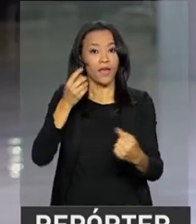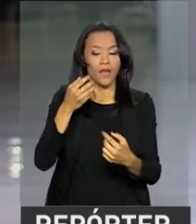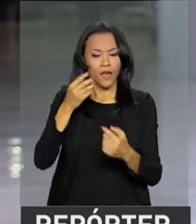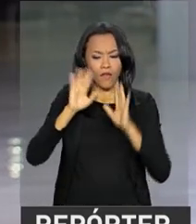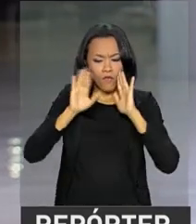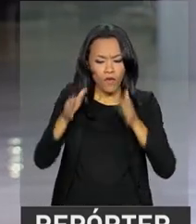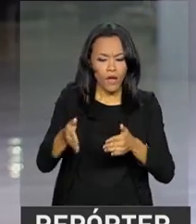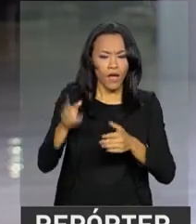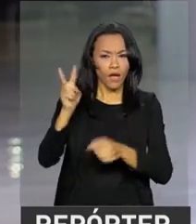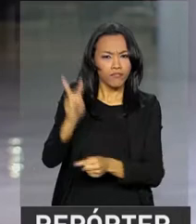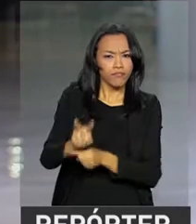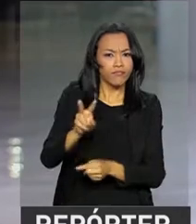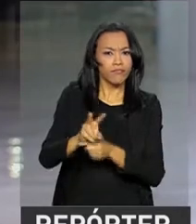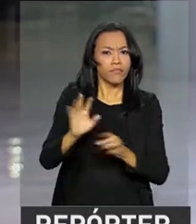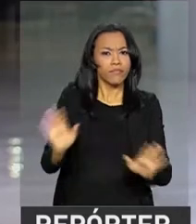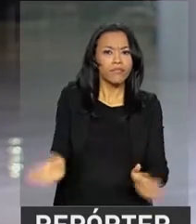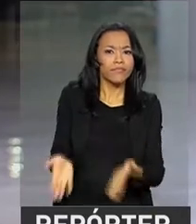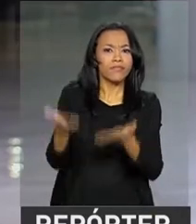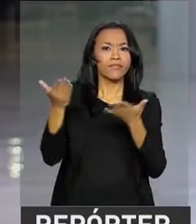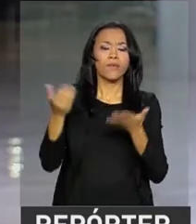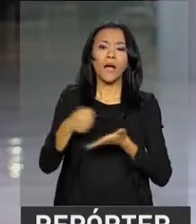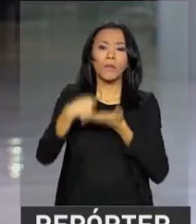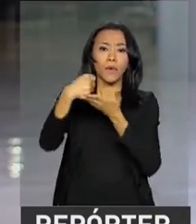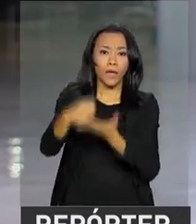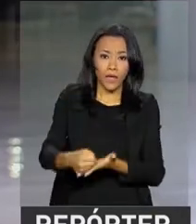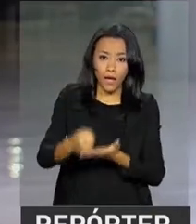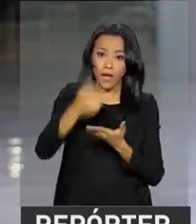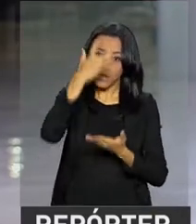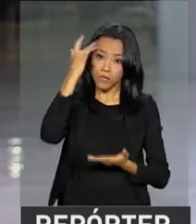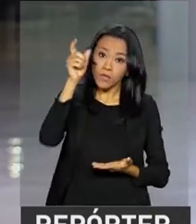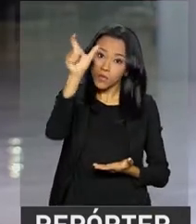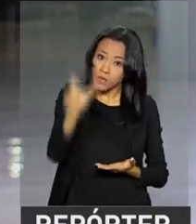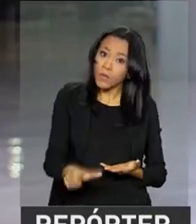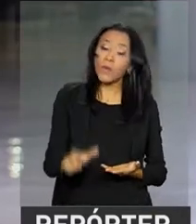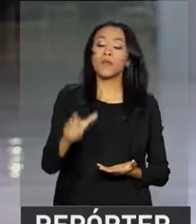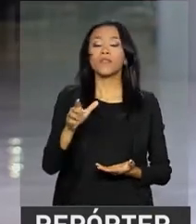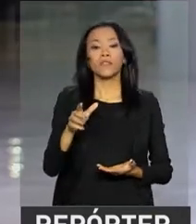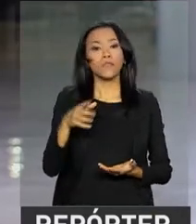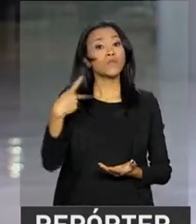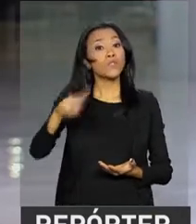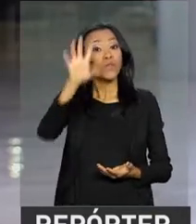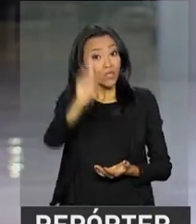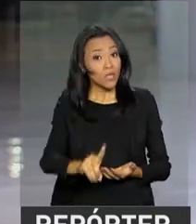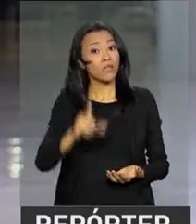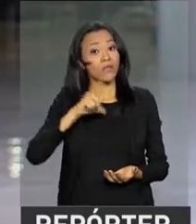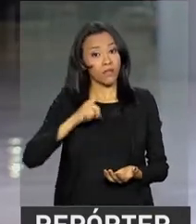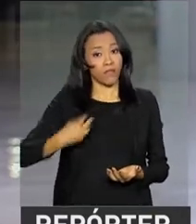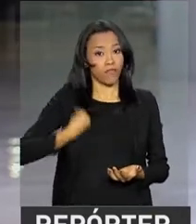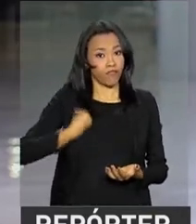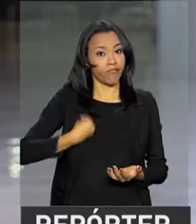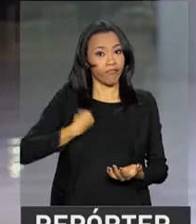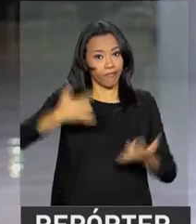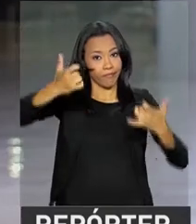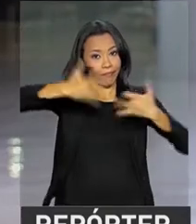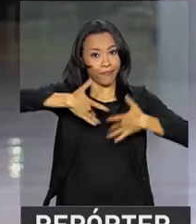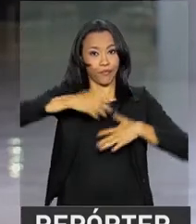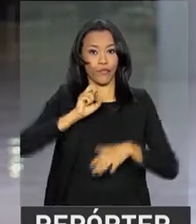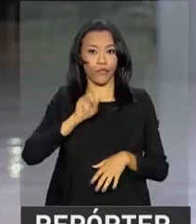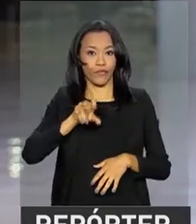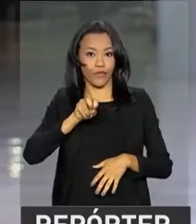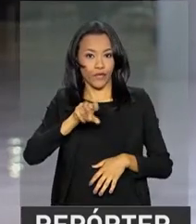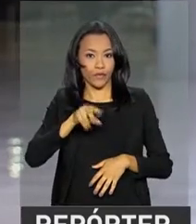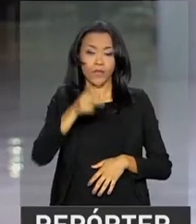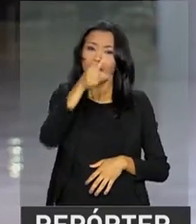provar e promoção de direitos humanos de pessoas que vivem com hiv e aids a exemplo do que ocorre com o tubo